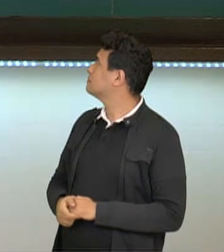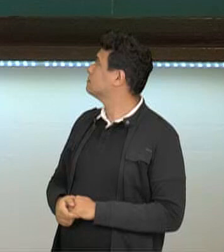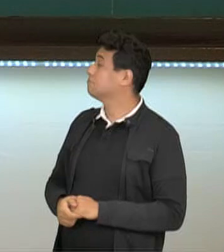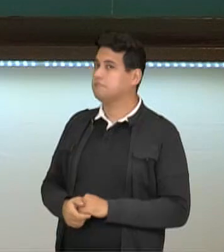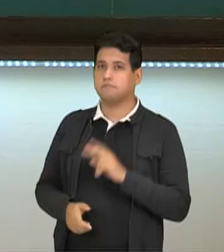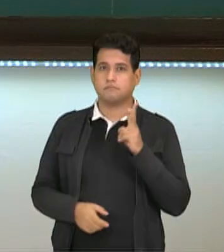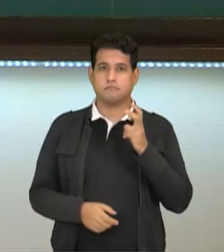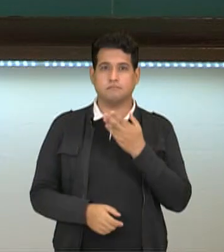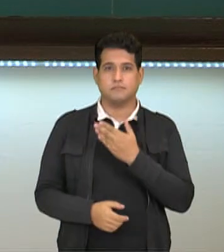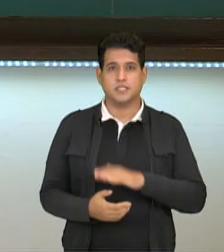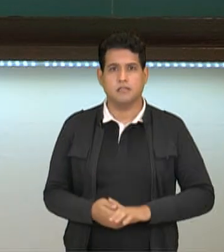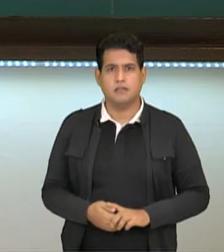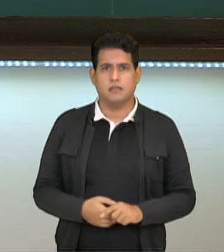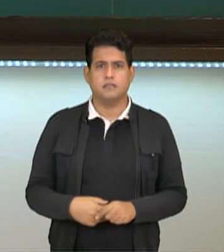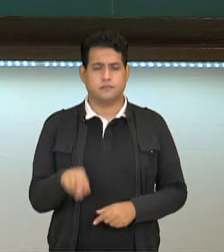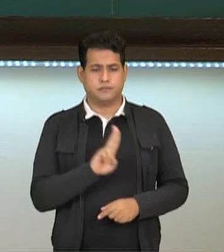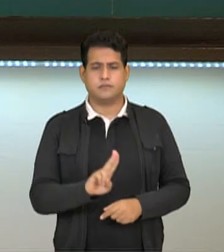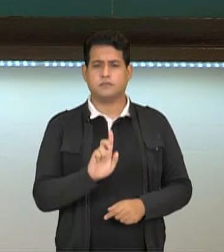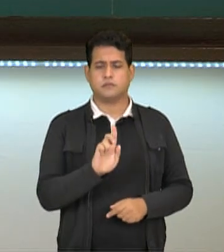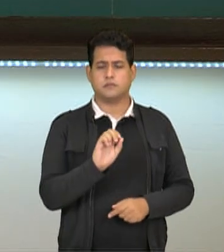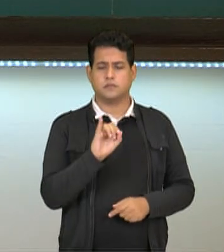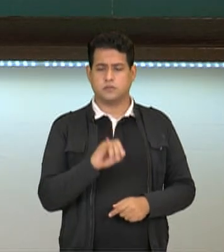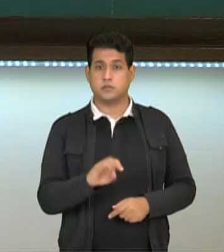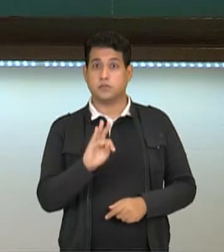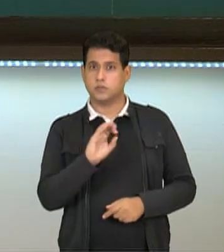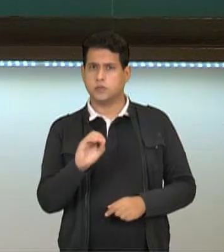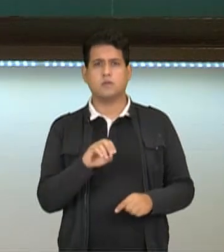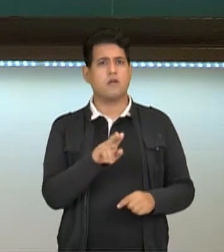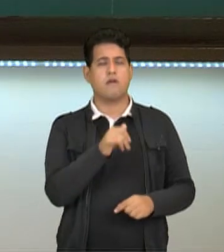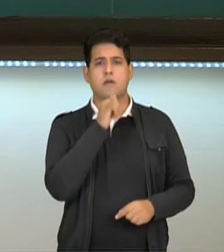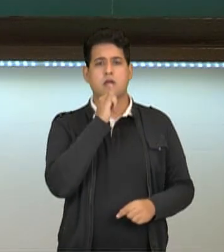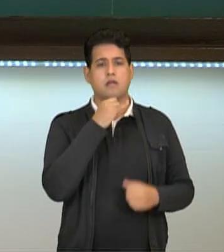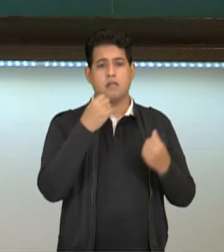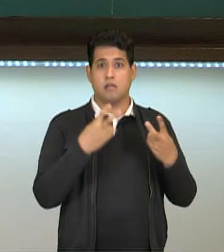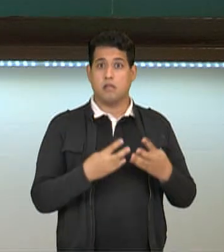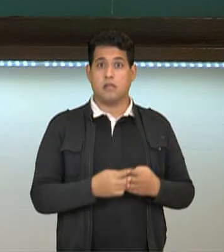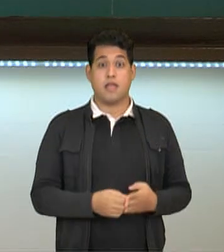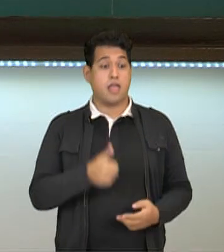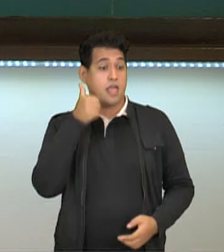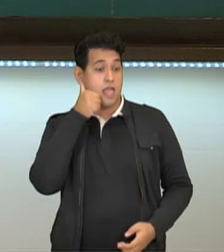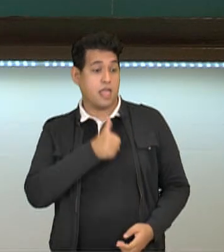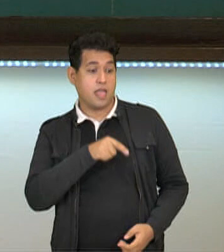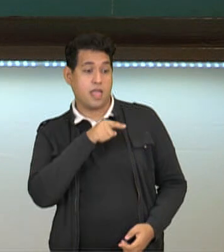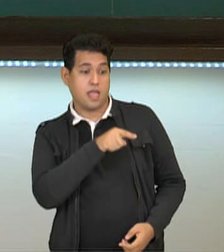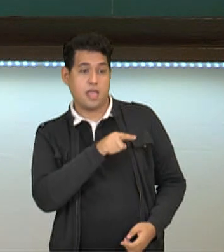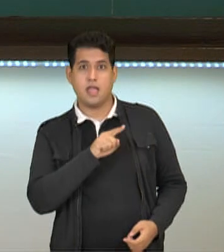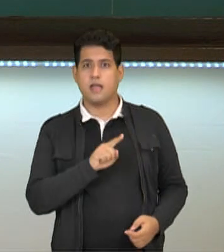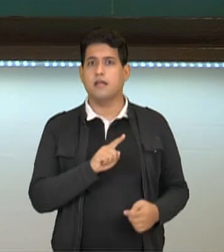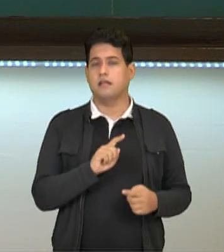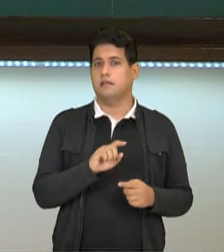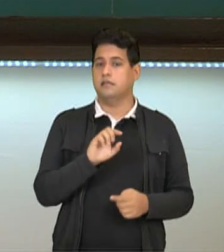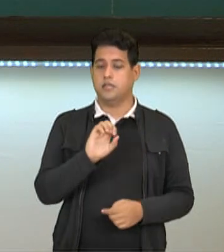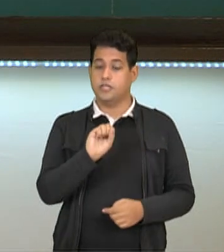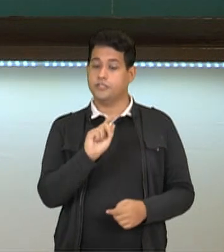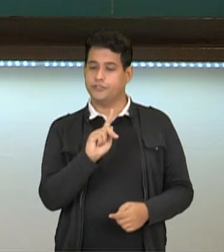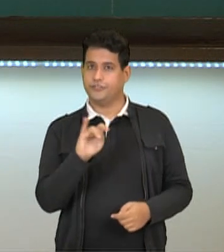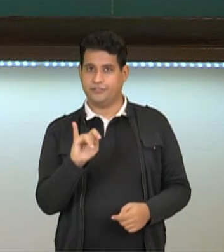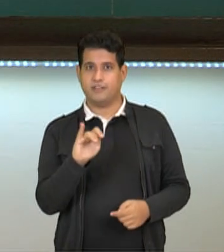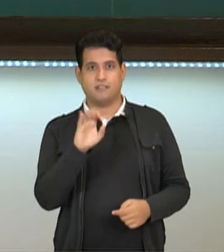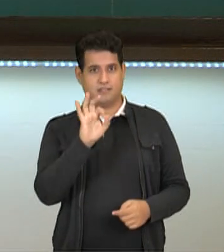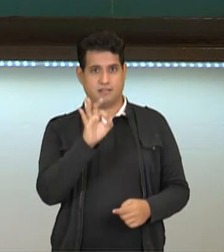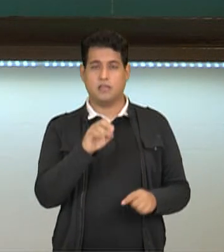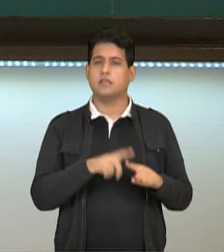Olha só, é o uso do going to porque seria o mesmo que eu falar She is going to change her